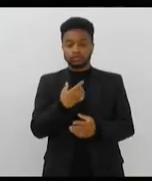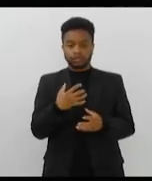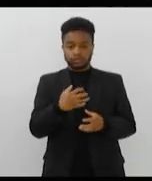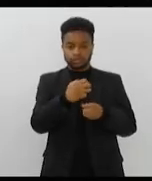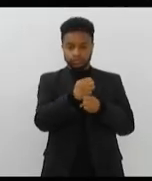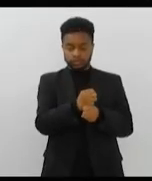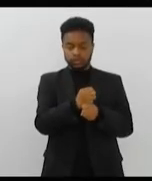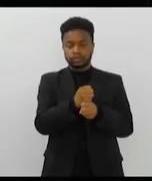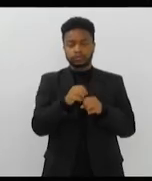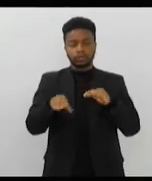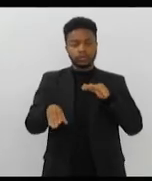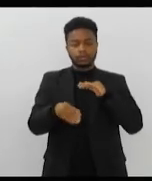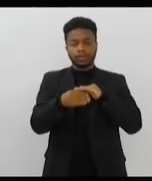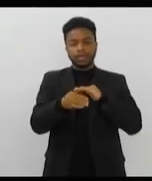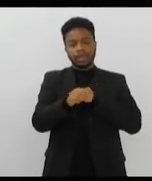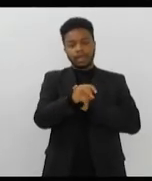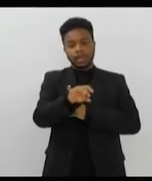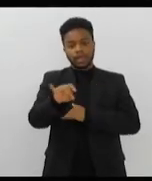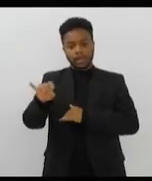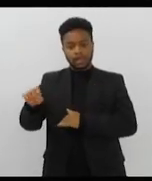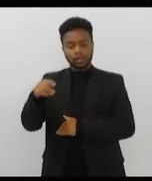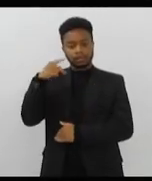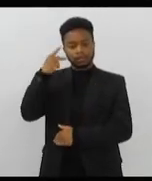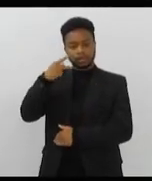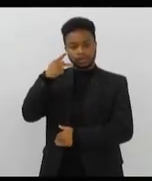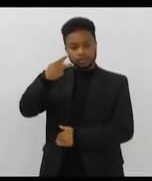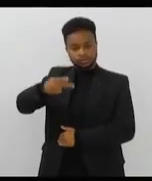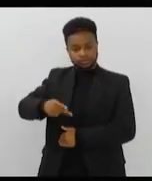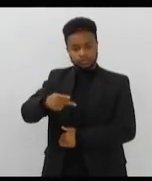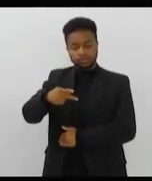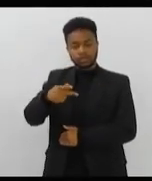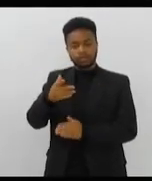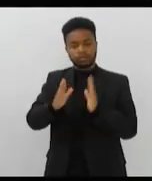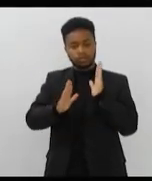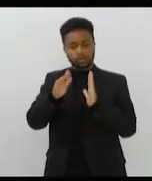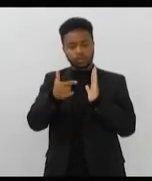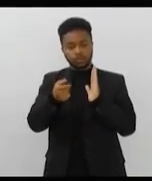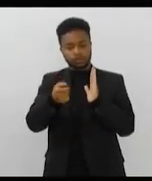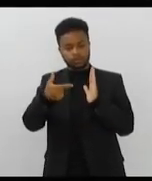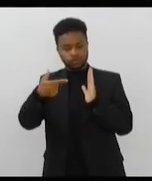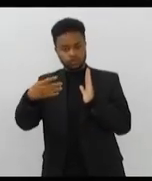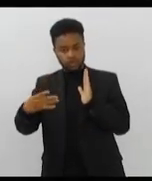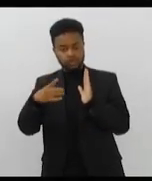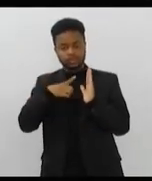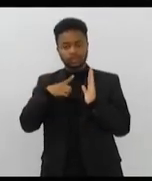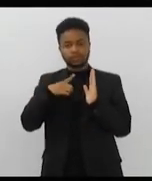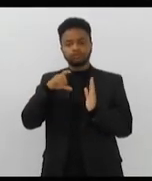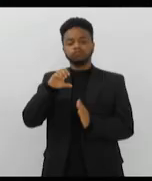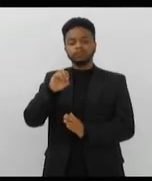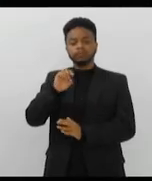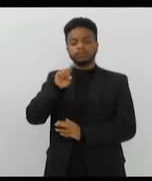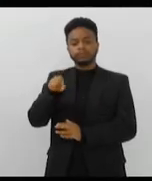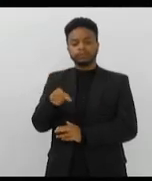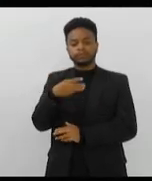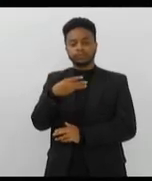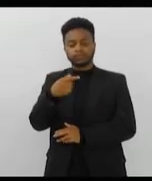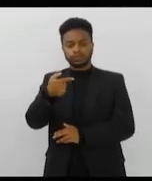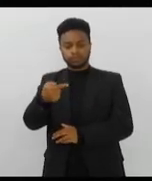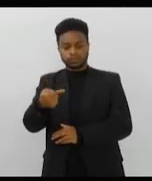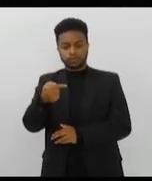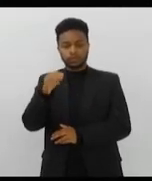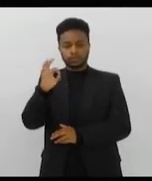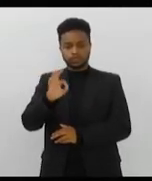70 parlamentares em 2024, nessa regra de 0,37% da receita corrente